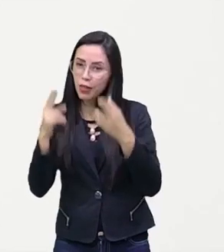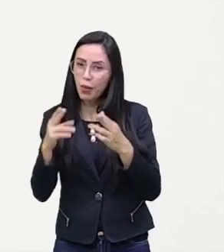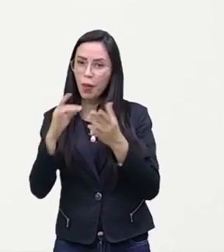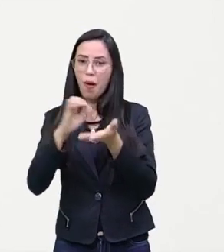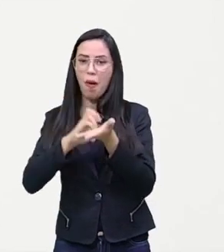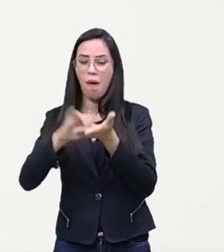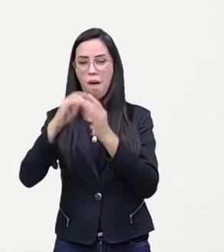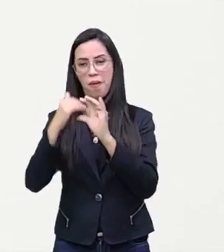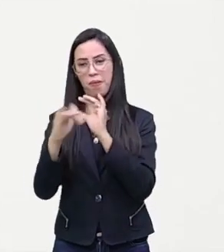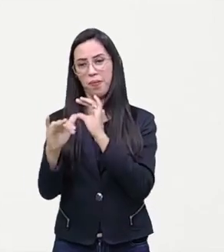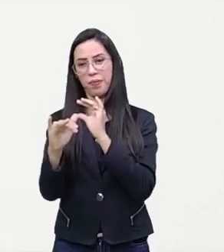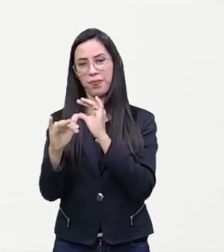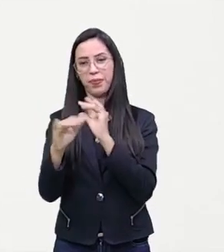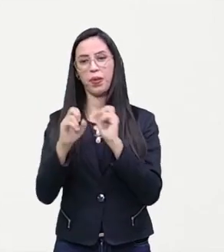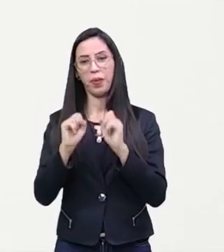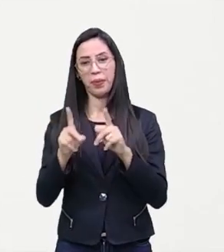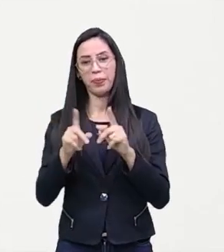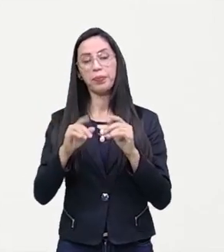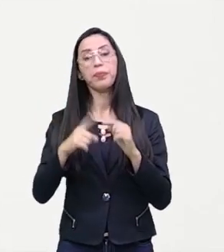próxima.